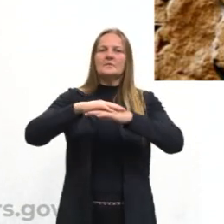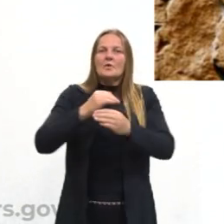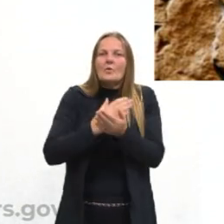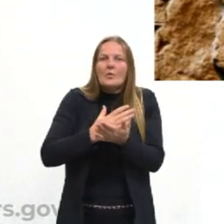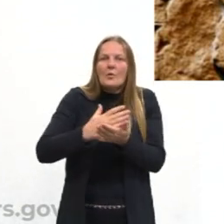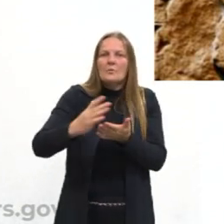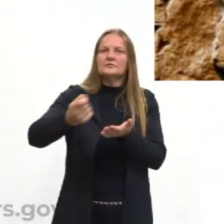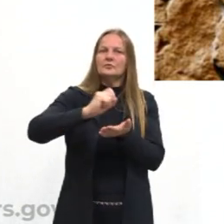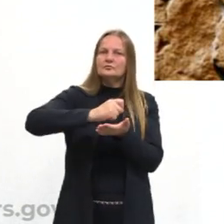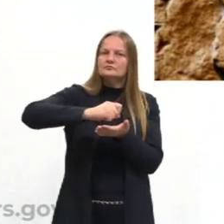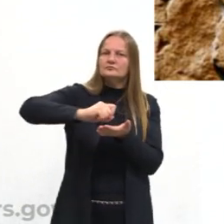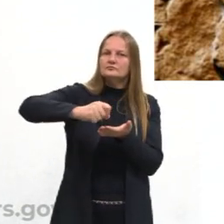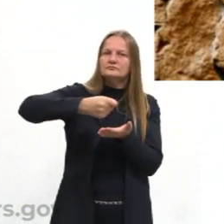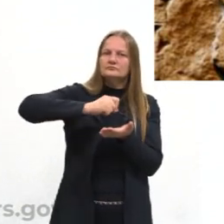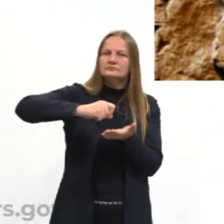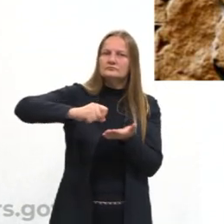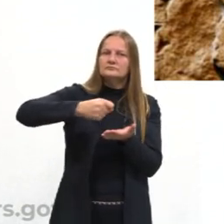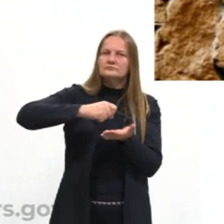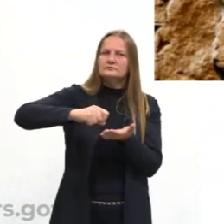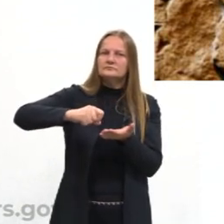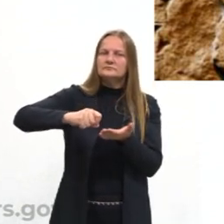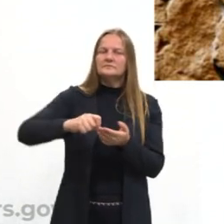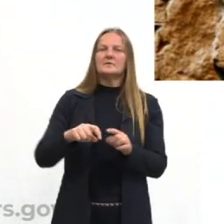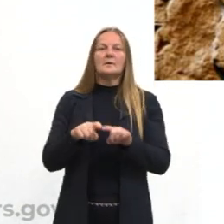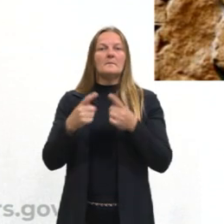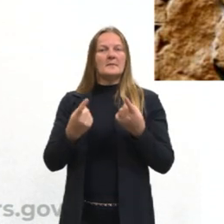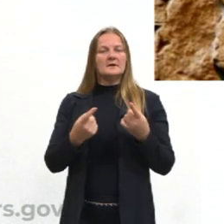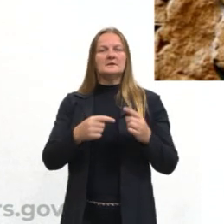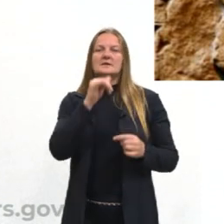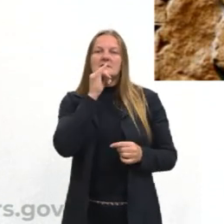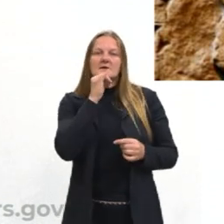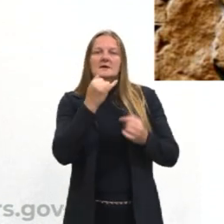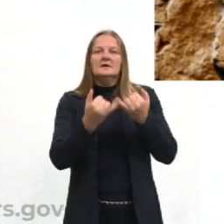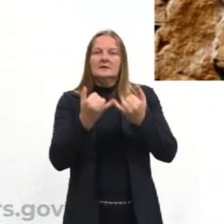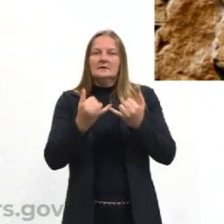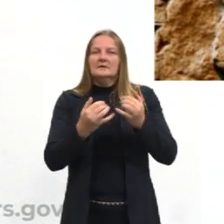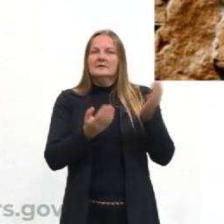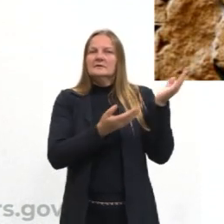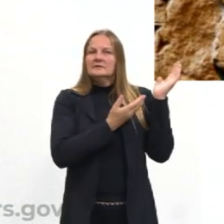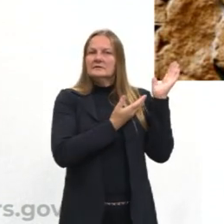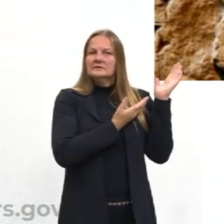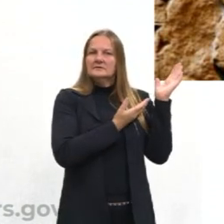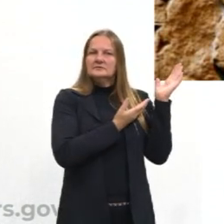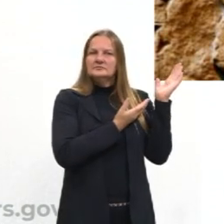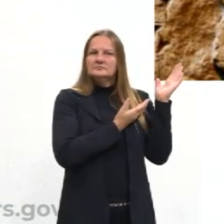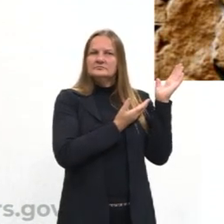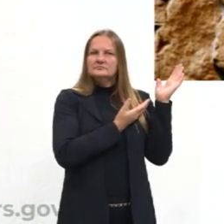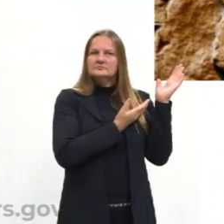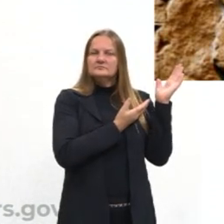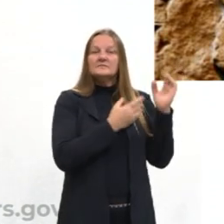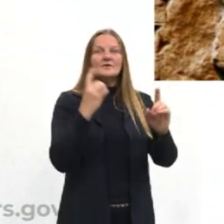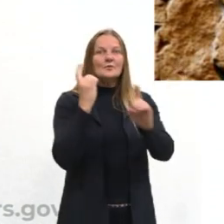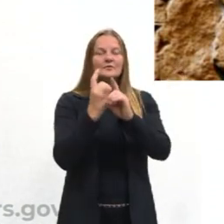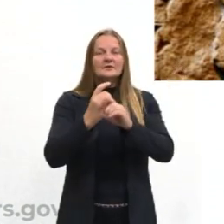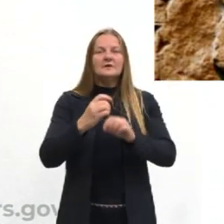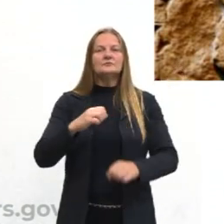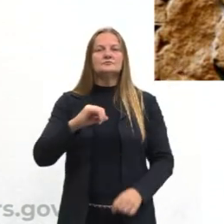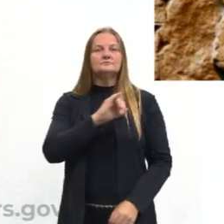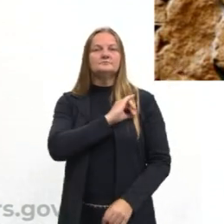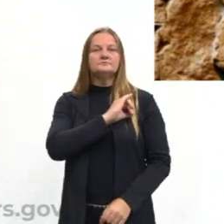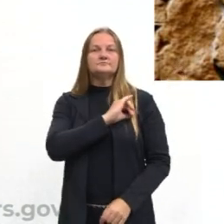do surgimento da escrita e nós temos aqui um exemplo escrito né que foi encontrado no